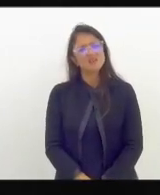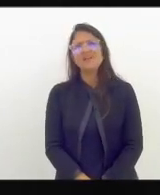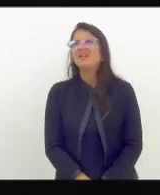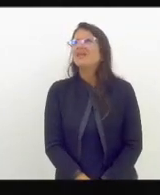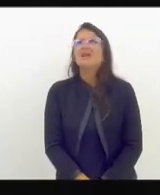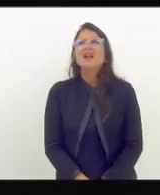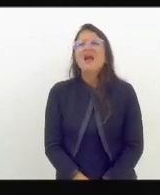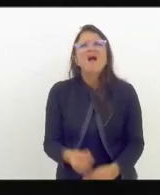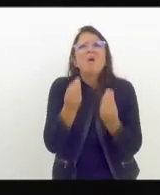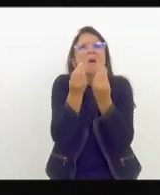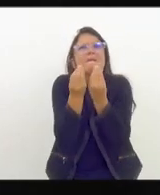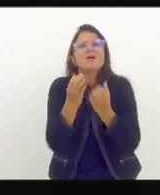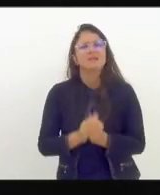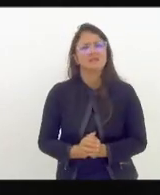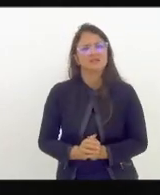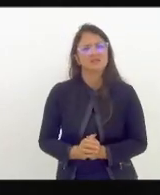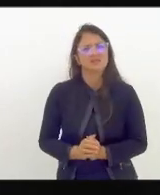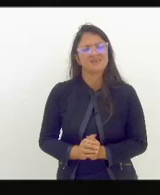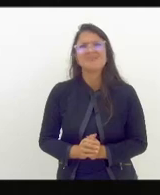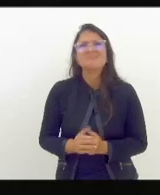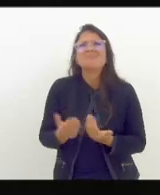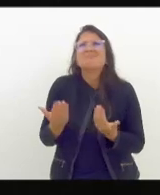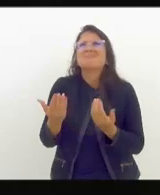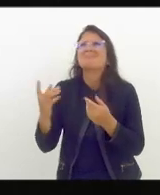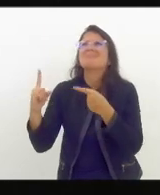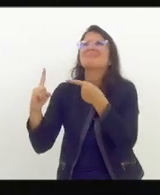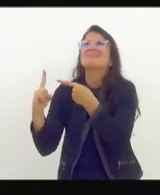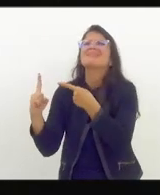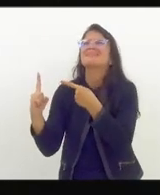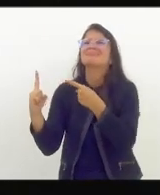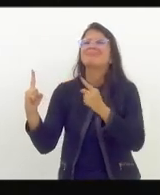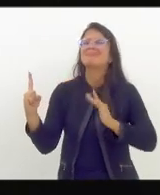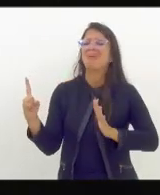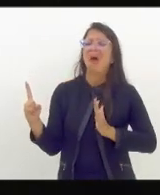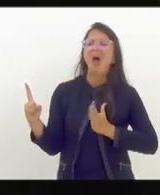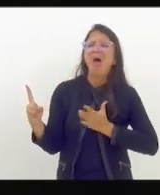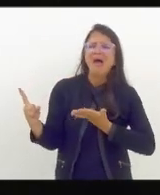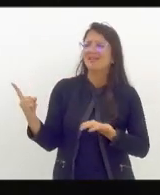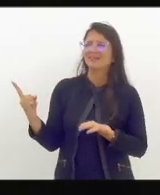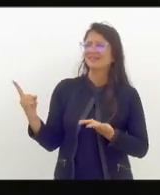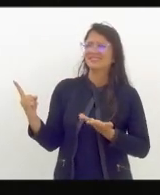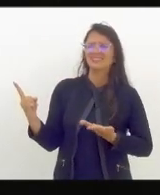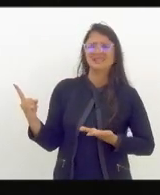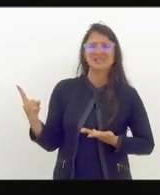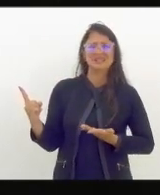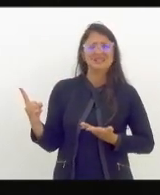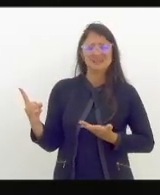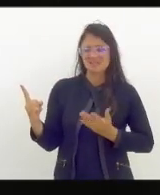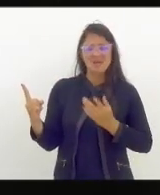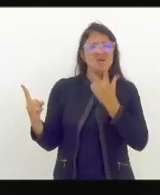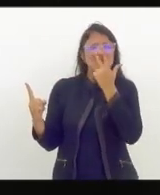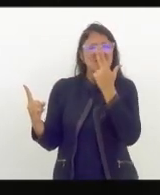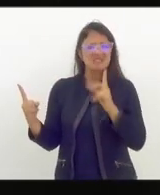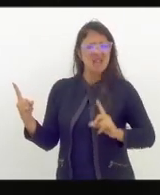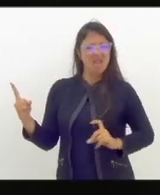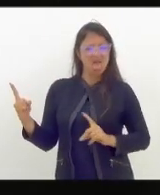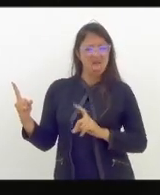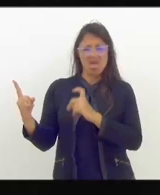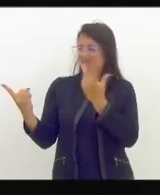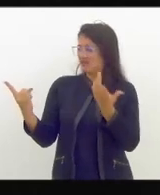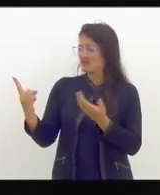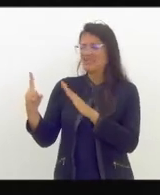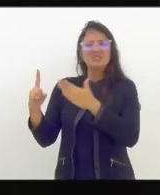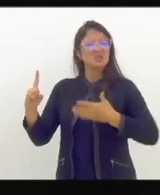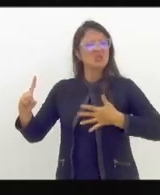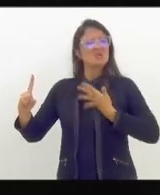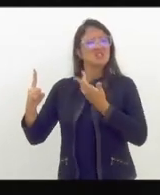um monstro, um paquiderme, um verme, que mata, tira a vida